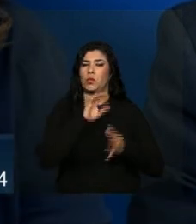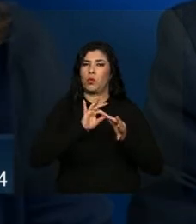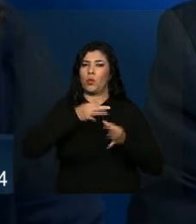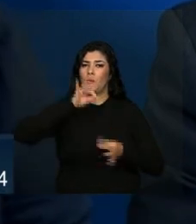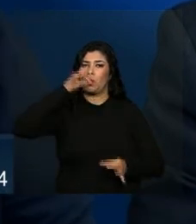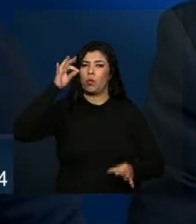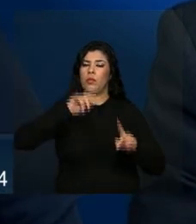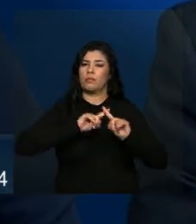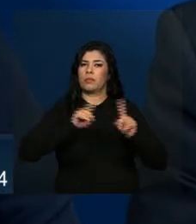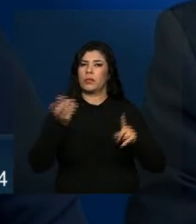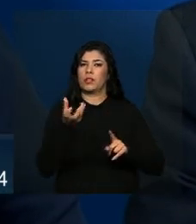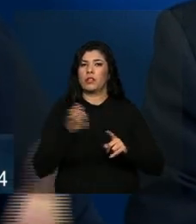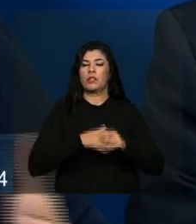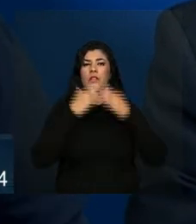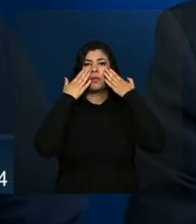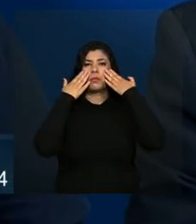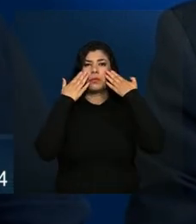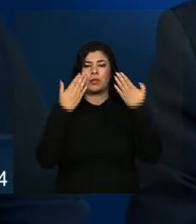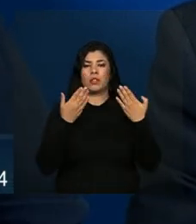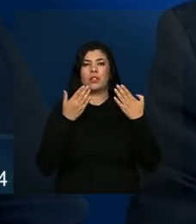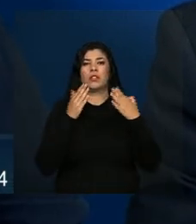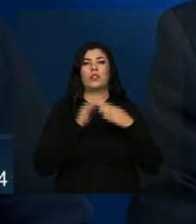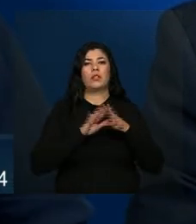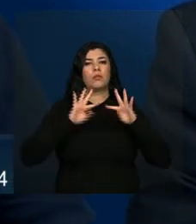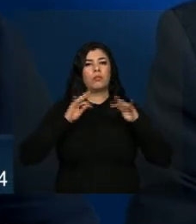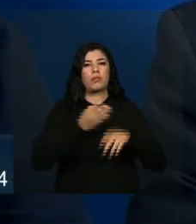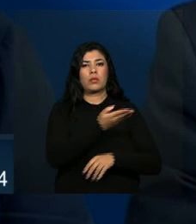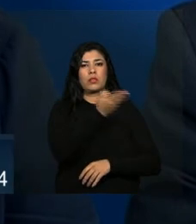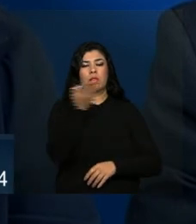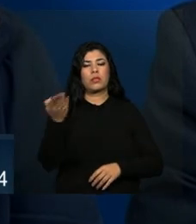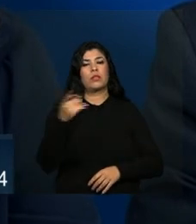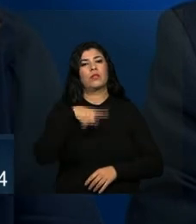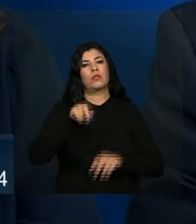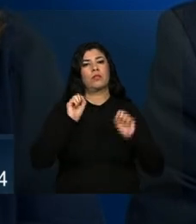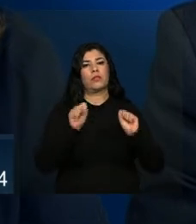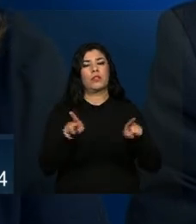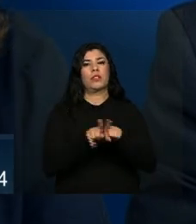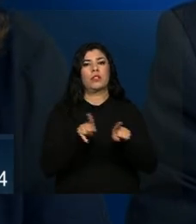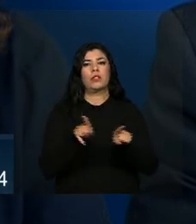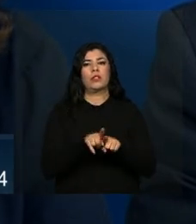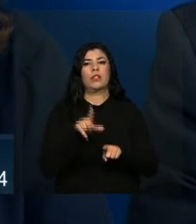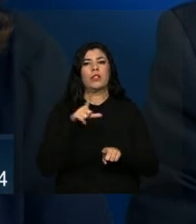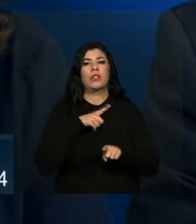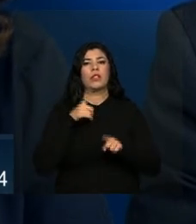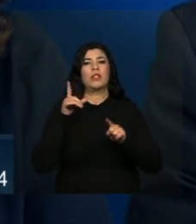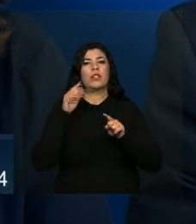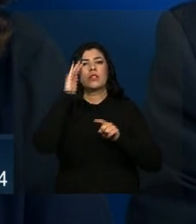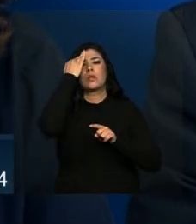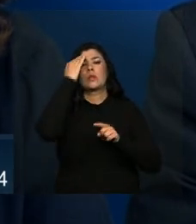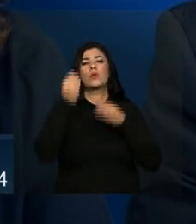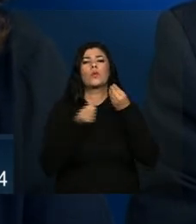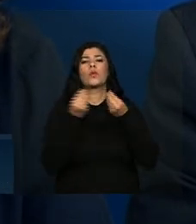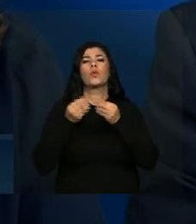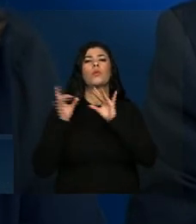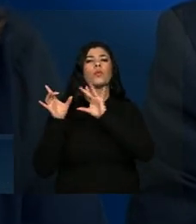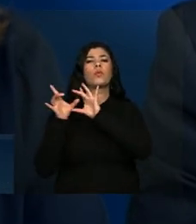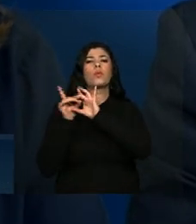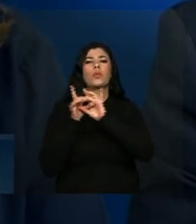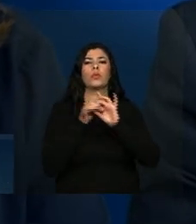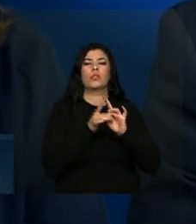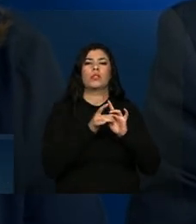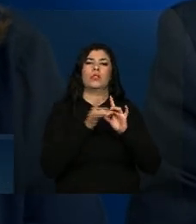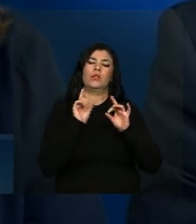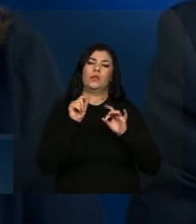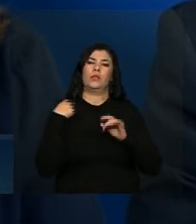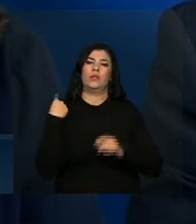nós gostaríamos de ter feito essa apresentação para todos para que todos tivessem um pouco contexto pelo